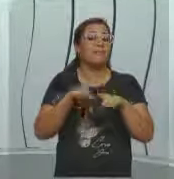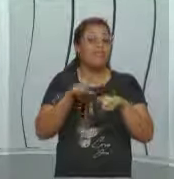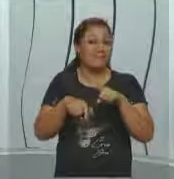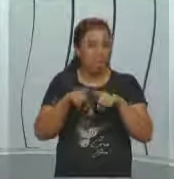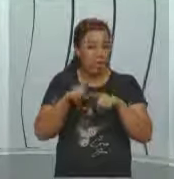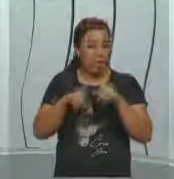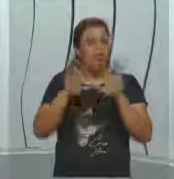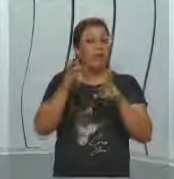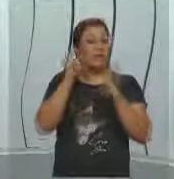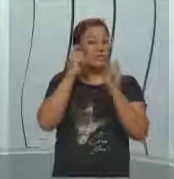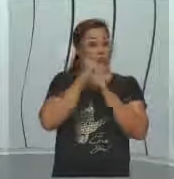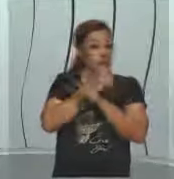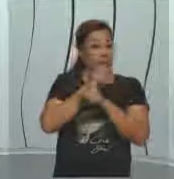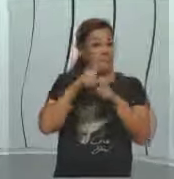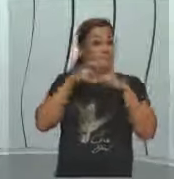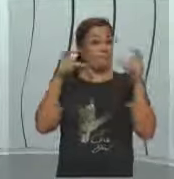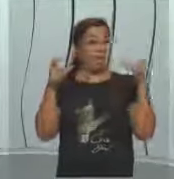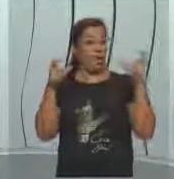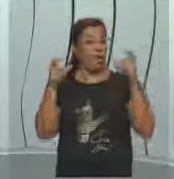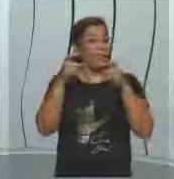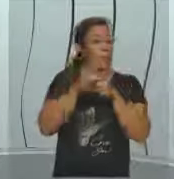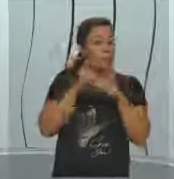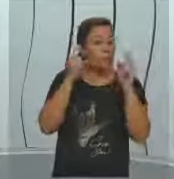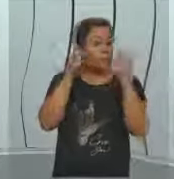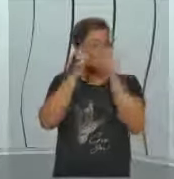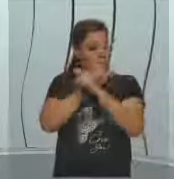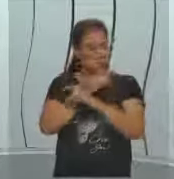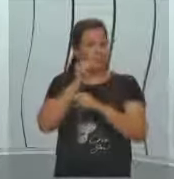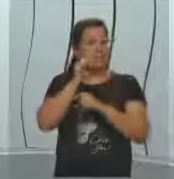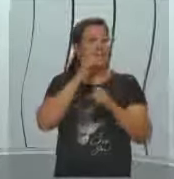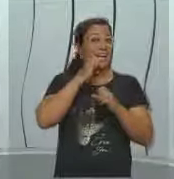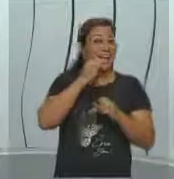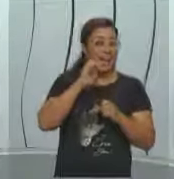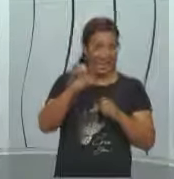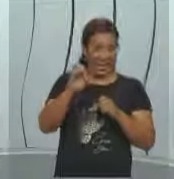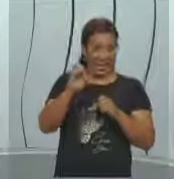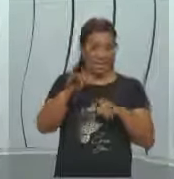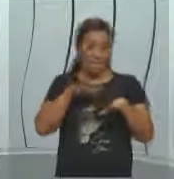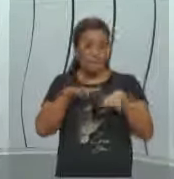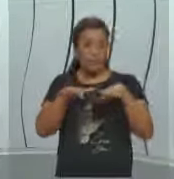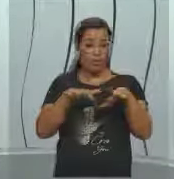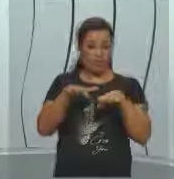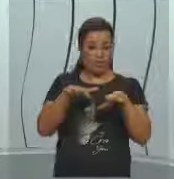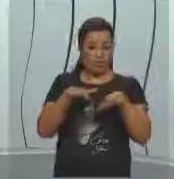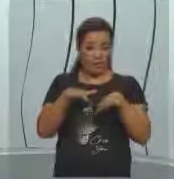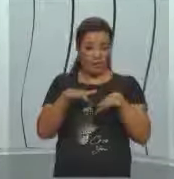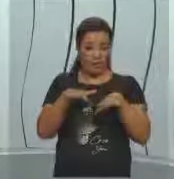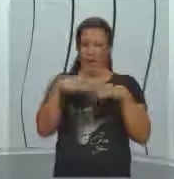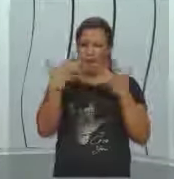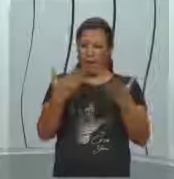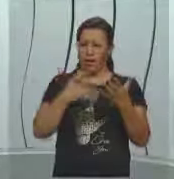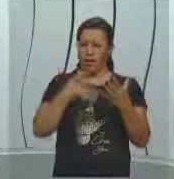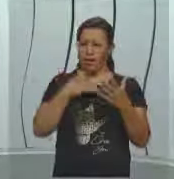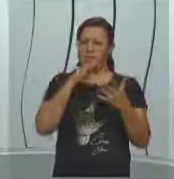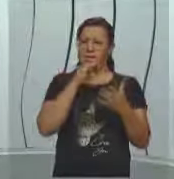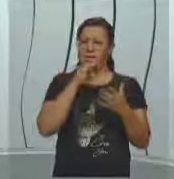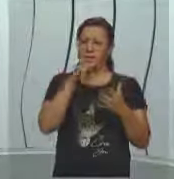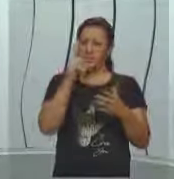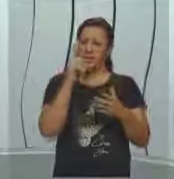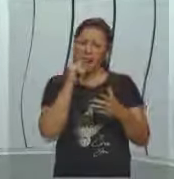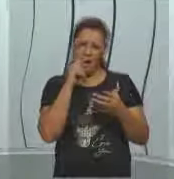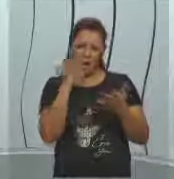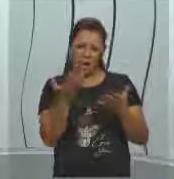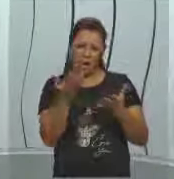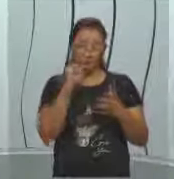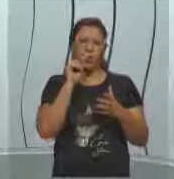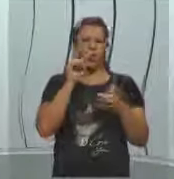uma maior ou menor dificuldade para que esses elétrons se movimentem. Essa característica, que eu acabei de dar o exemplo da água, a gente chama